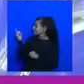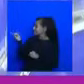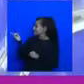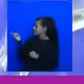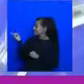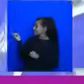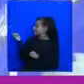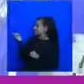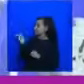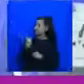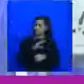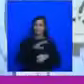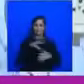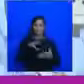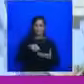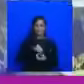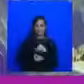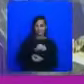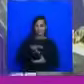Valendo!